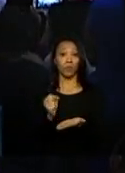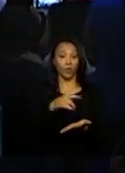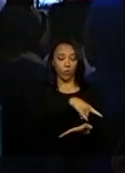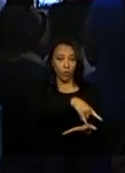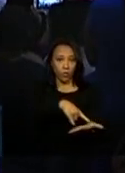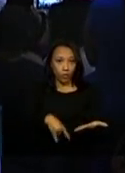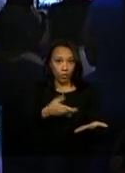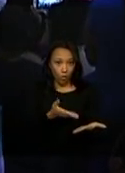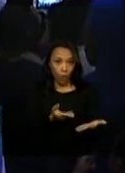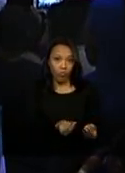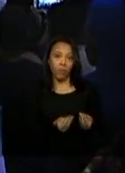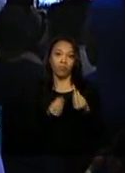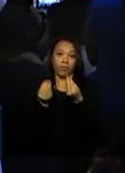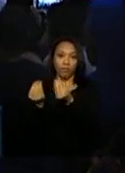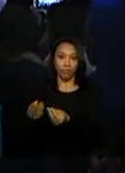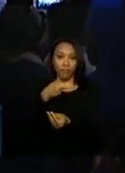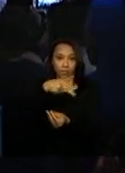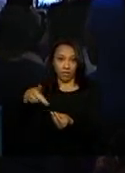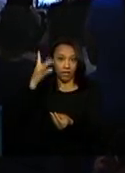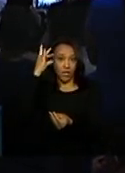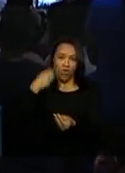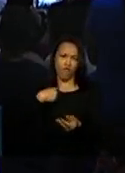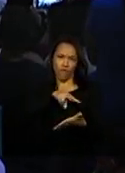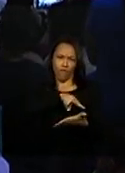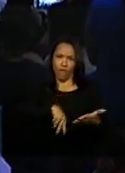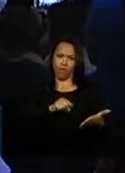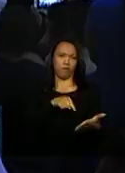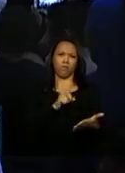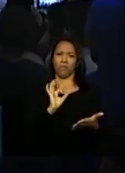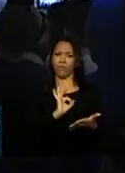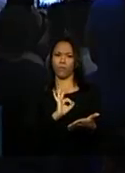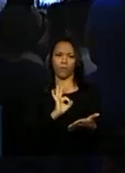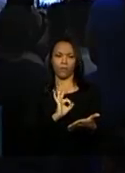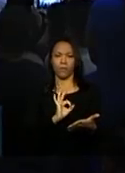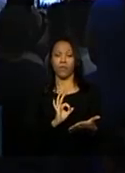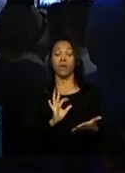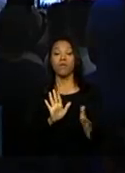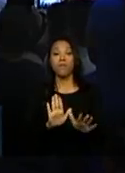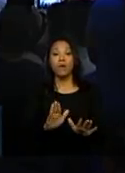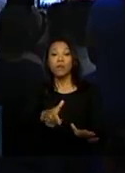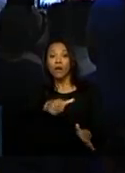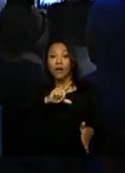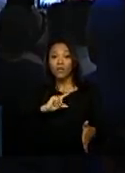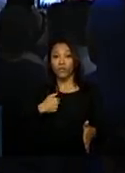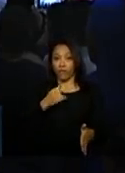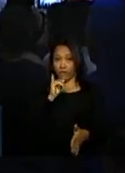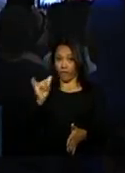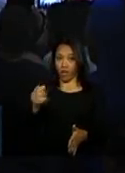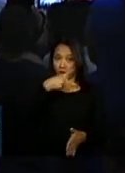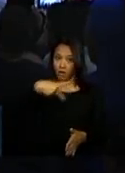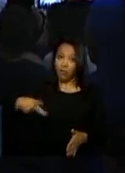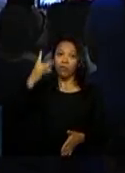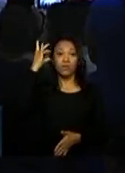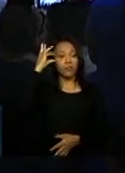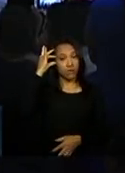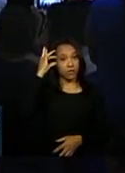mas mais do que esse documento, eu não vou ler esse documento, nada mais, mas nós gostaríamos de, presidenta, dizer para a senhora,